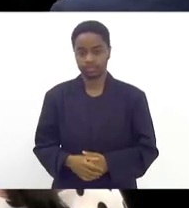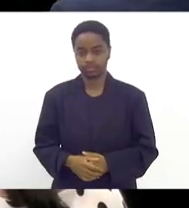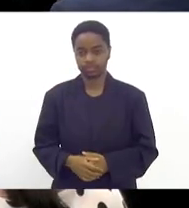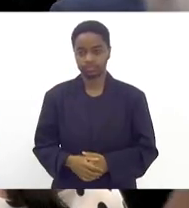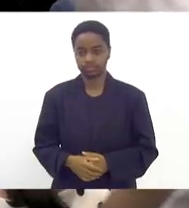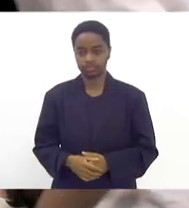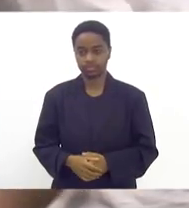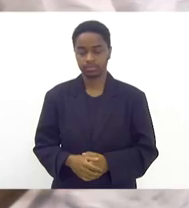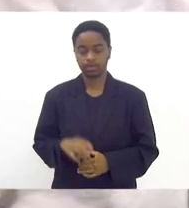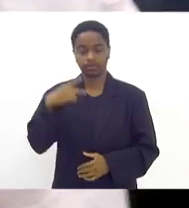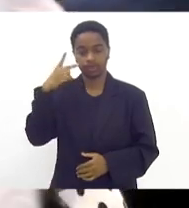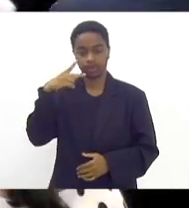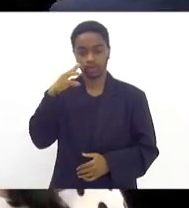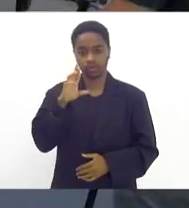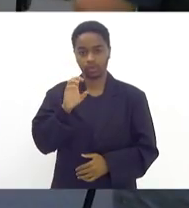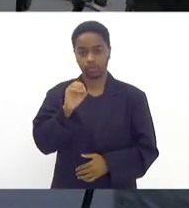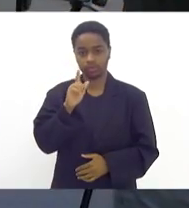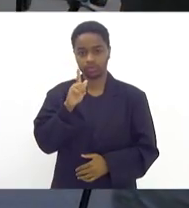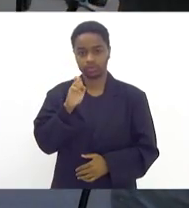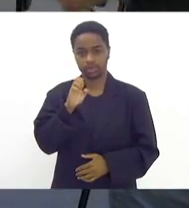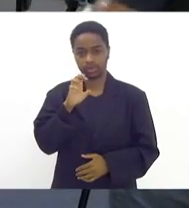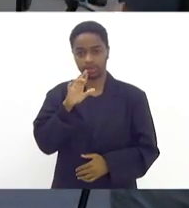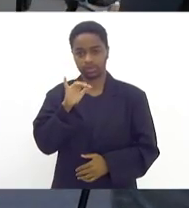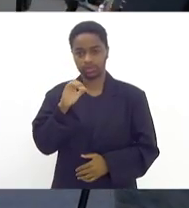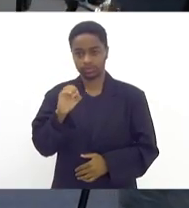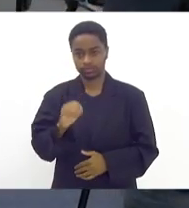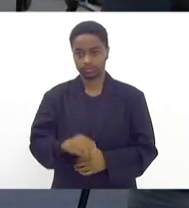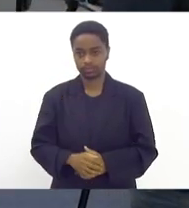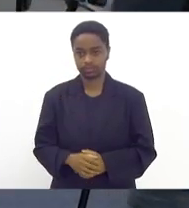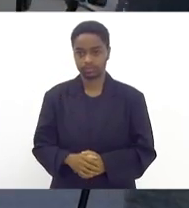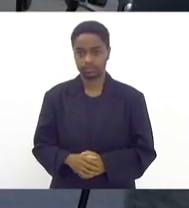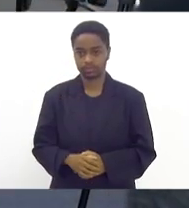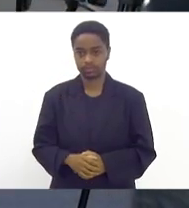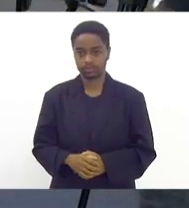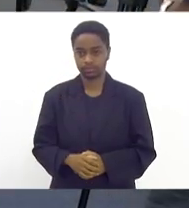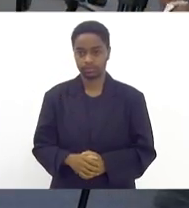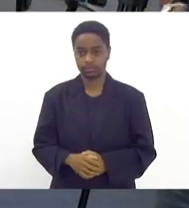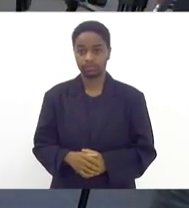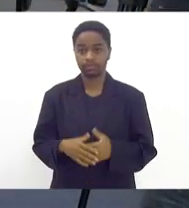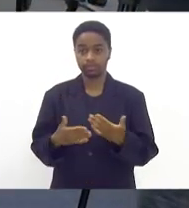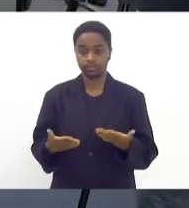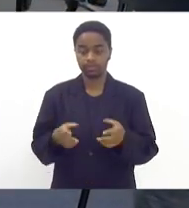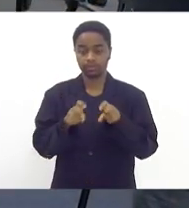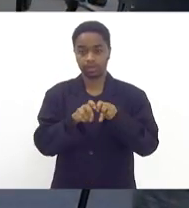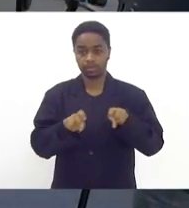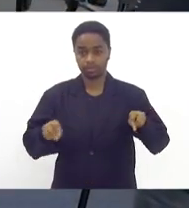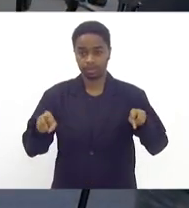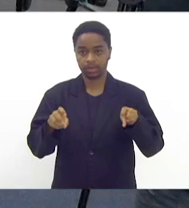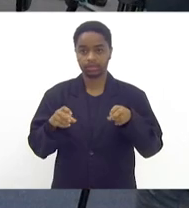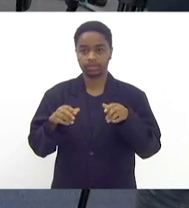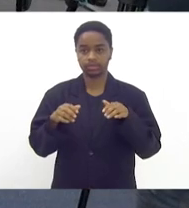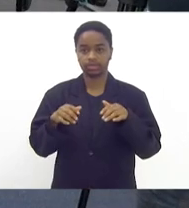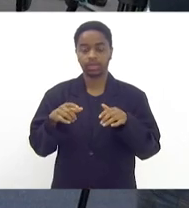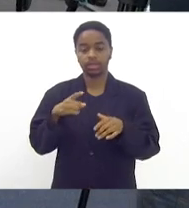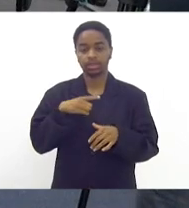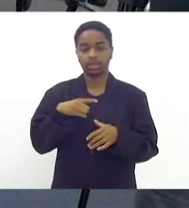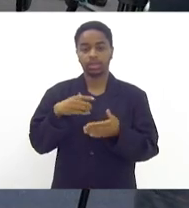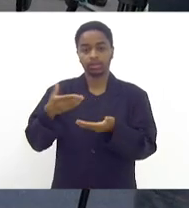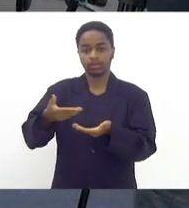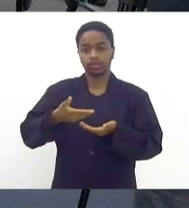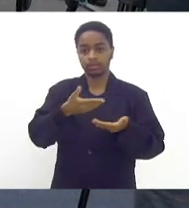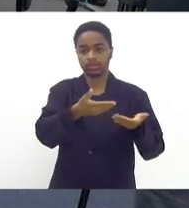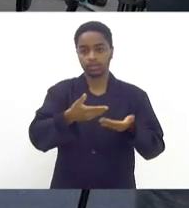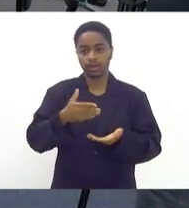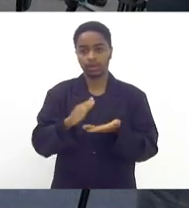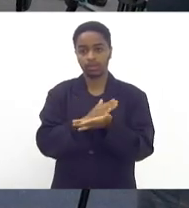Amorim também vai fazer uso da palavra e essa mesa entendam é uma mesa estendida nós vamos ter também a fala de algumas pessoas que eu fiz questão